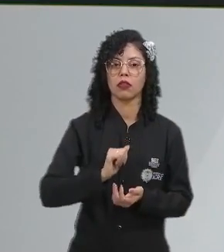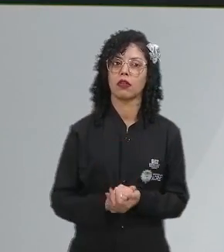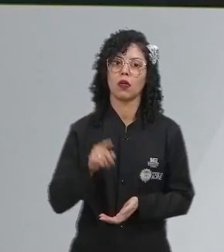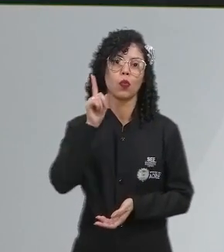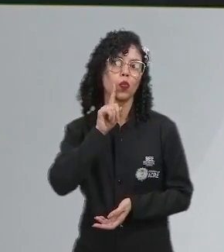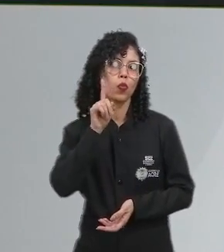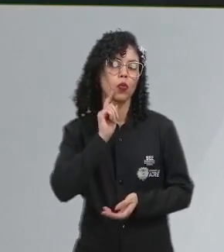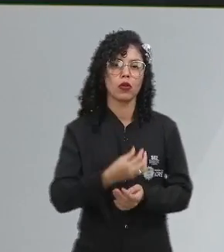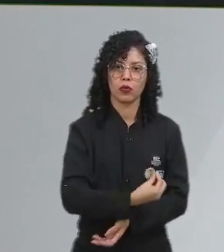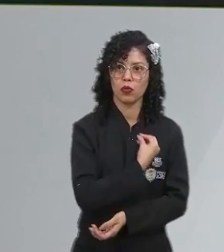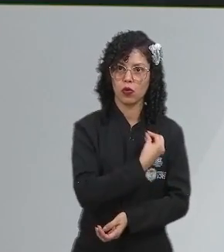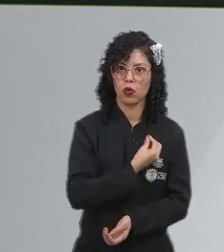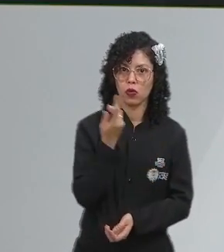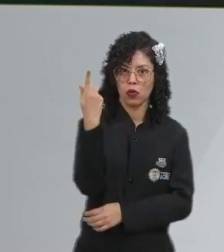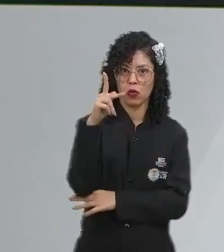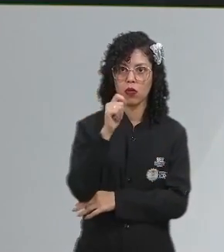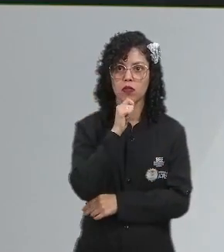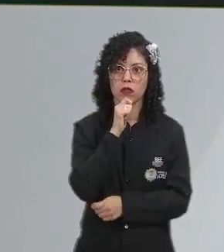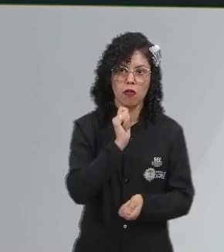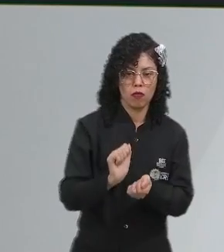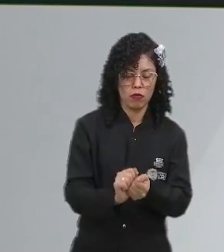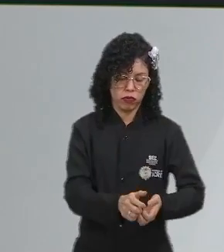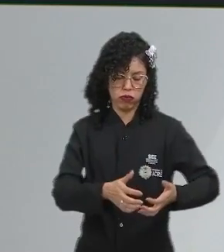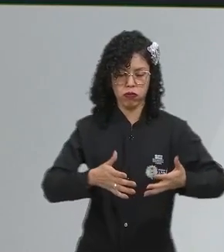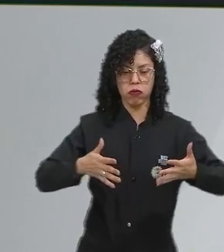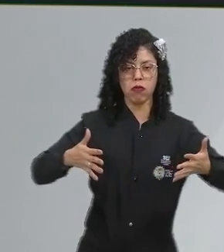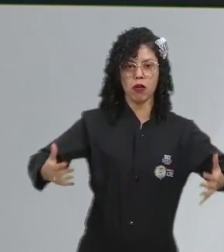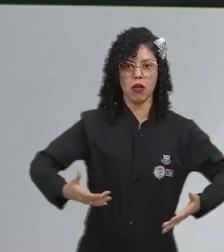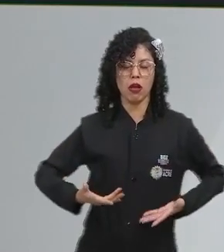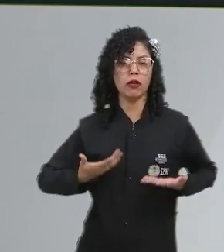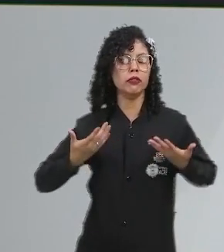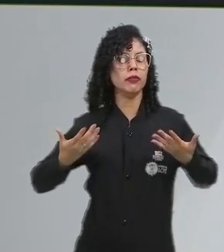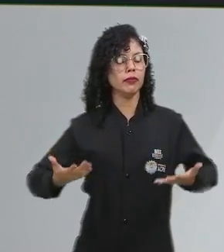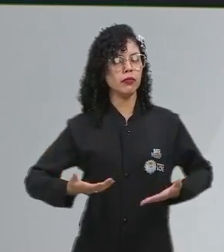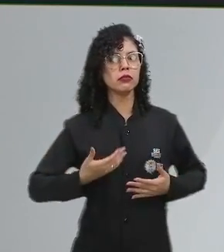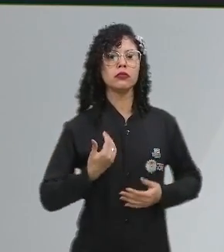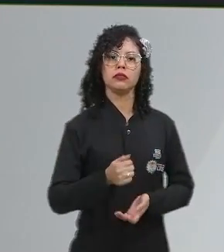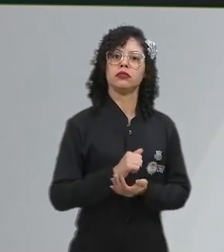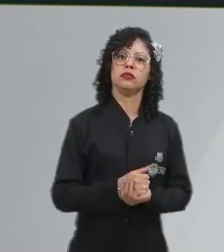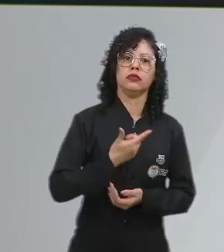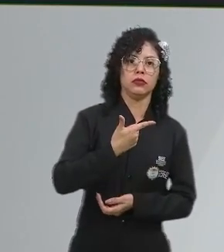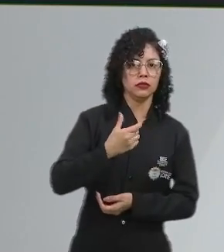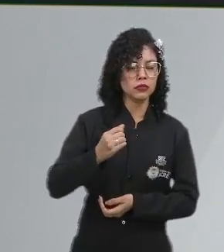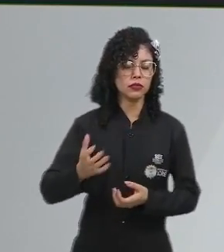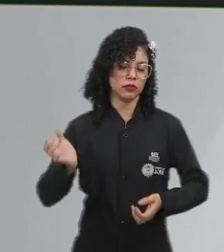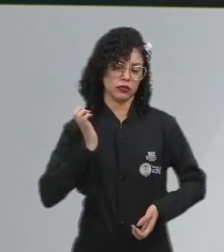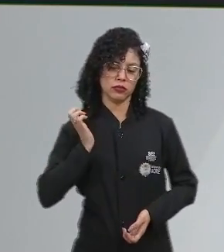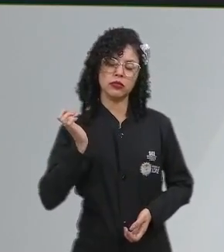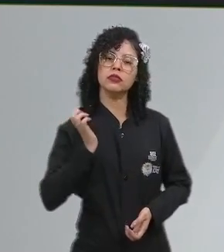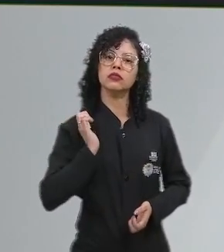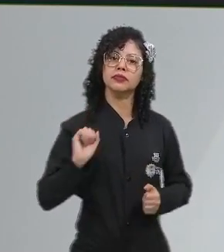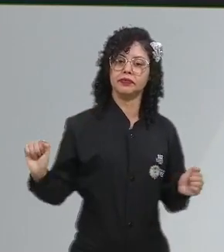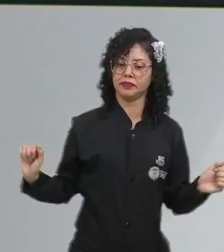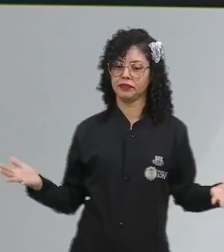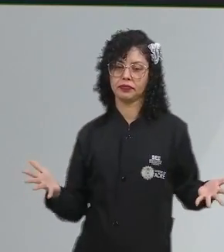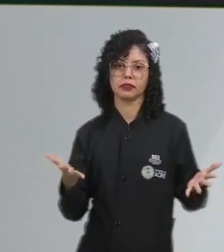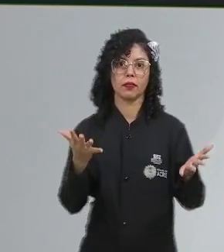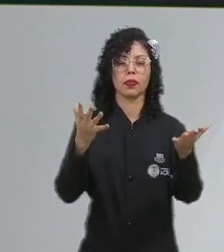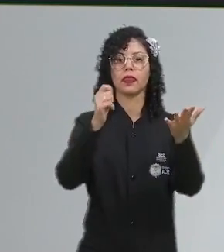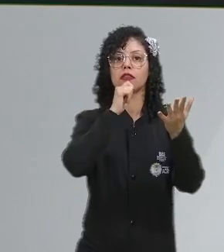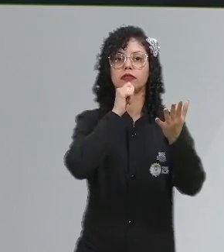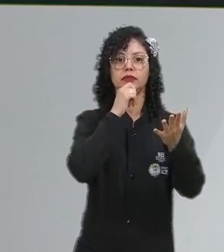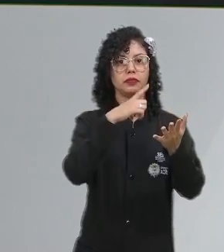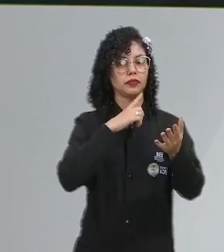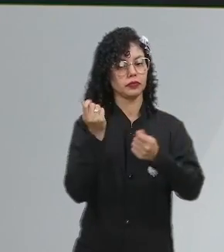Unidos vivenciavam aquele período de glamour, né? Os loucos anos 20, o enriquecimento, a euforia, e